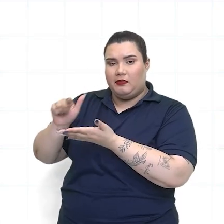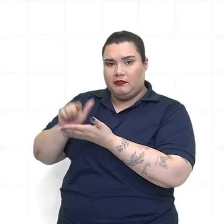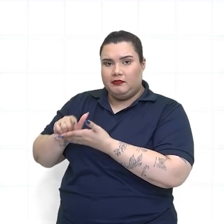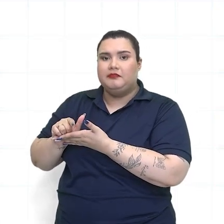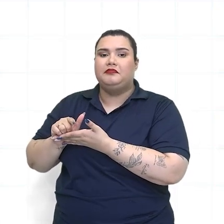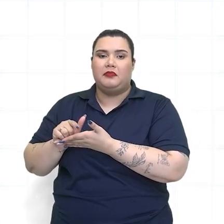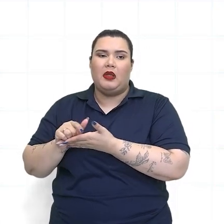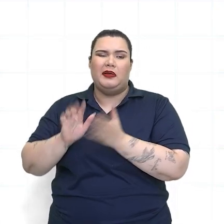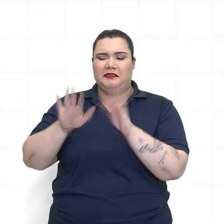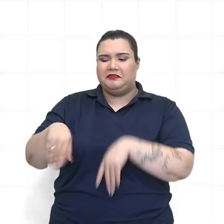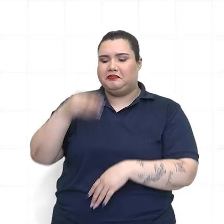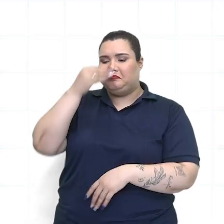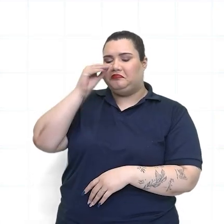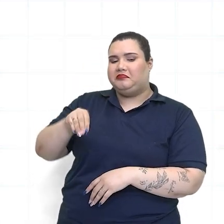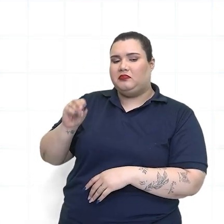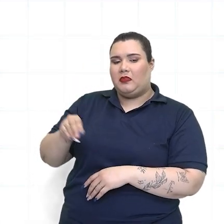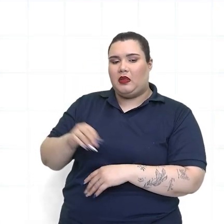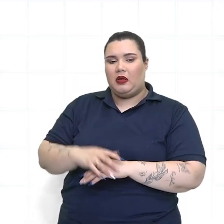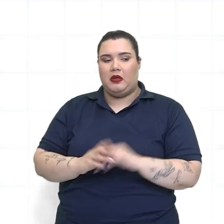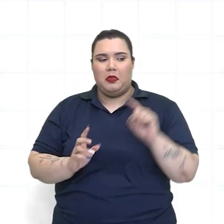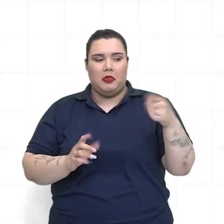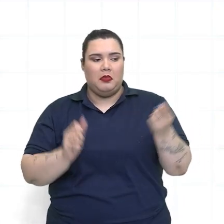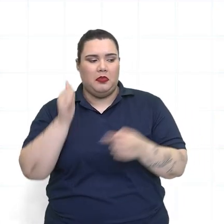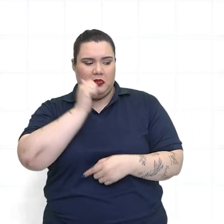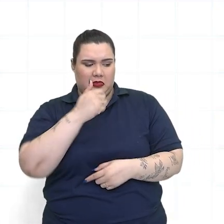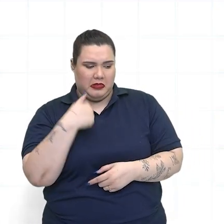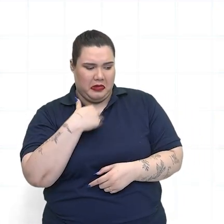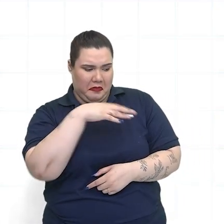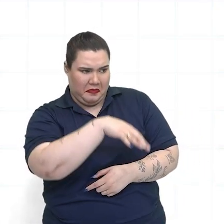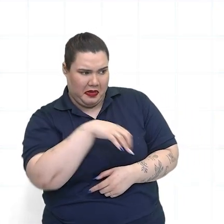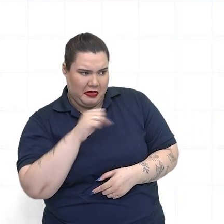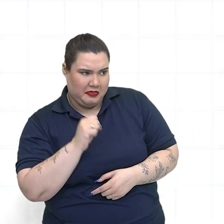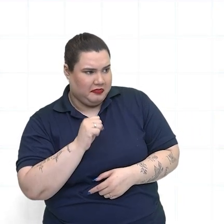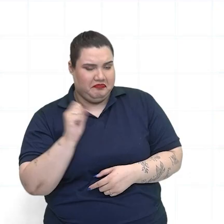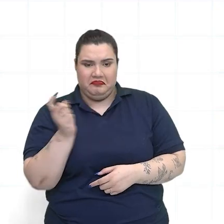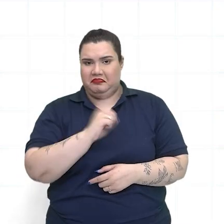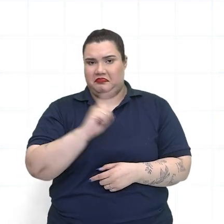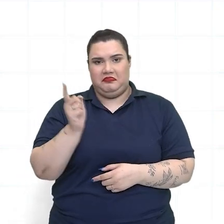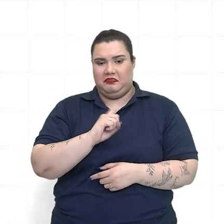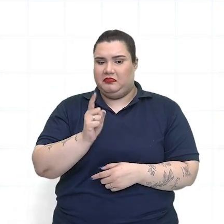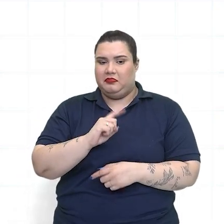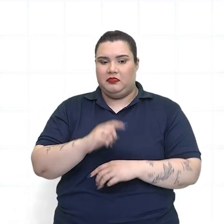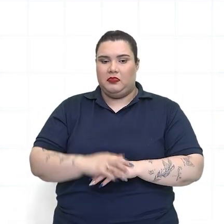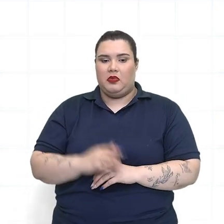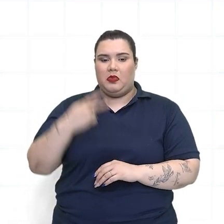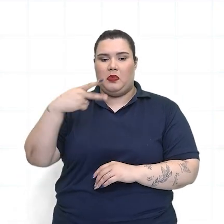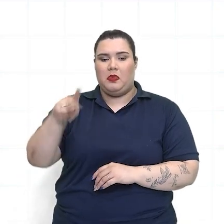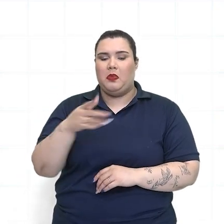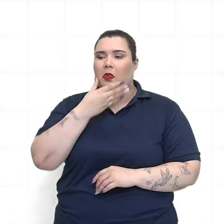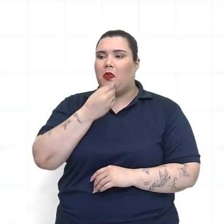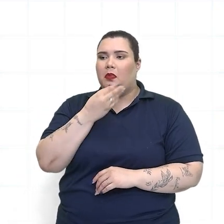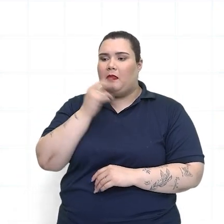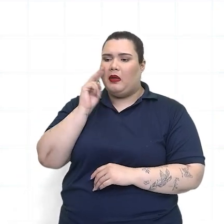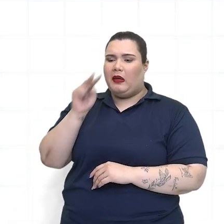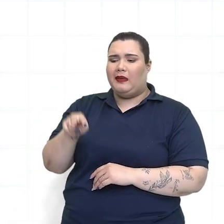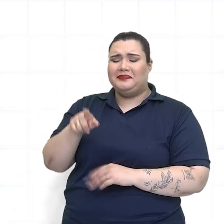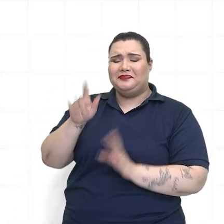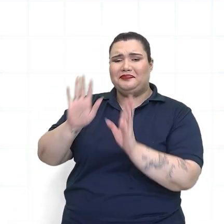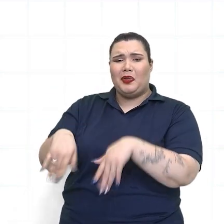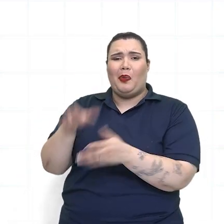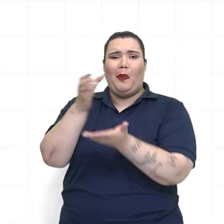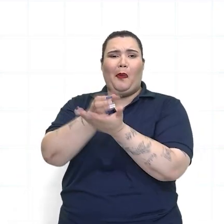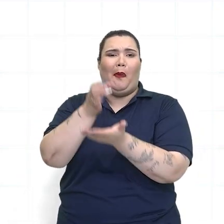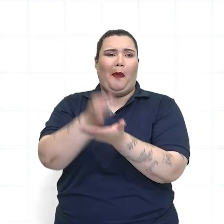né? Alguém vai limpar. Aí a outra pessoa diz, a mulher diz, né? Não é meu trabalho. E o outro rapaz diz, é só um